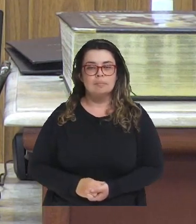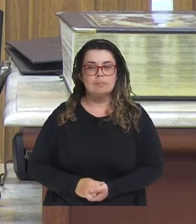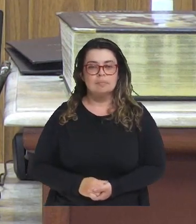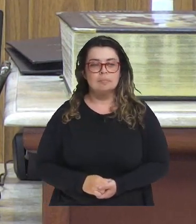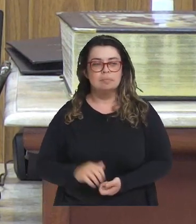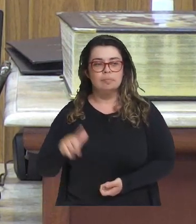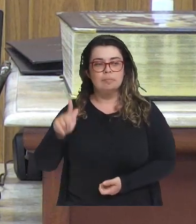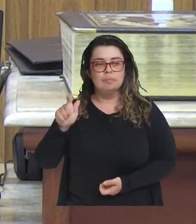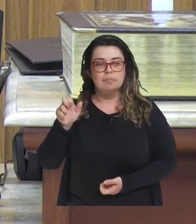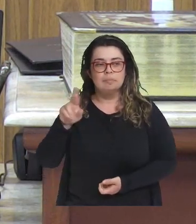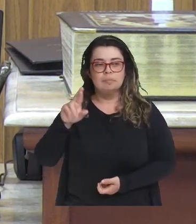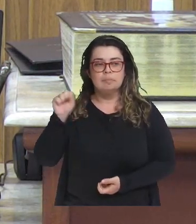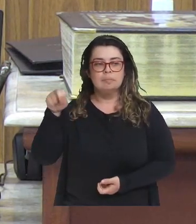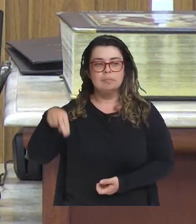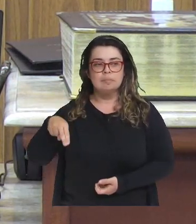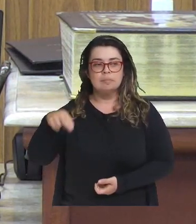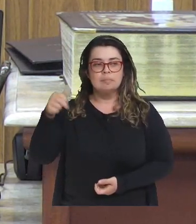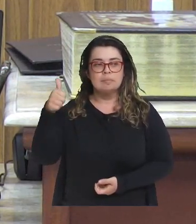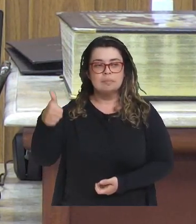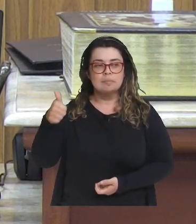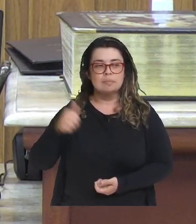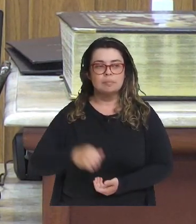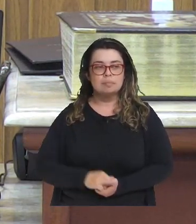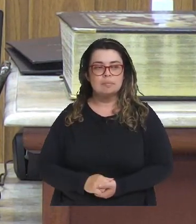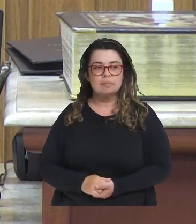Gerson Alves, presente.